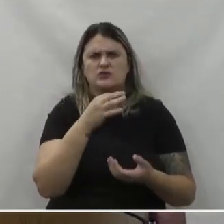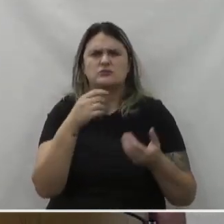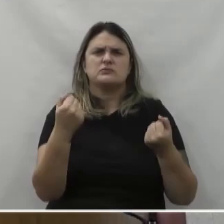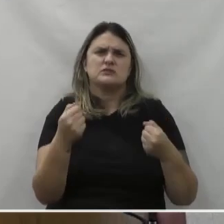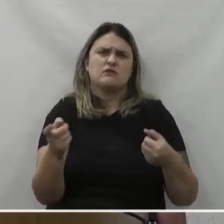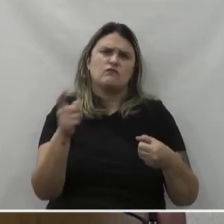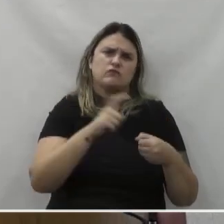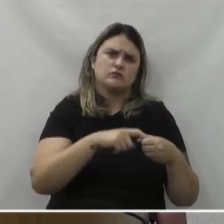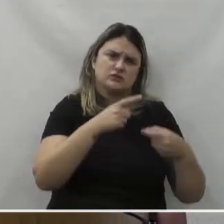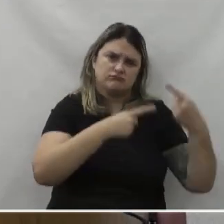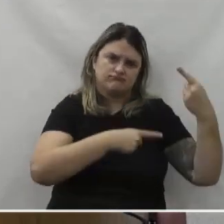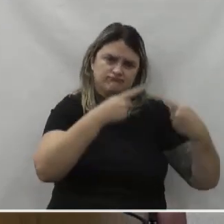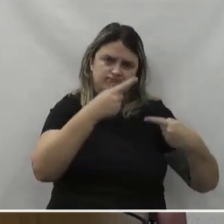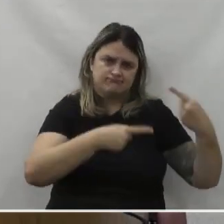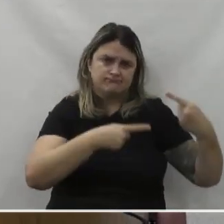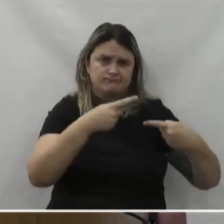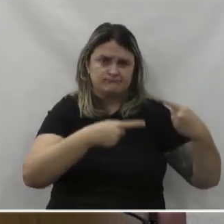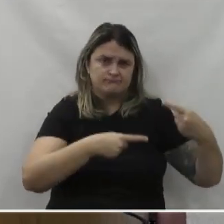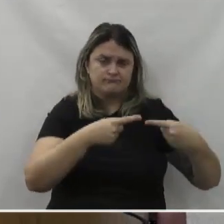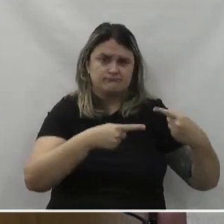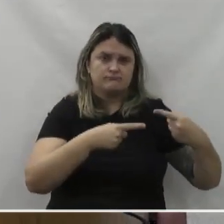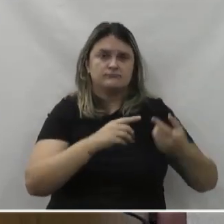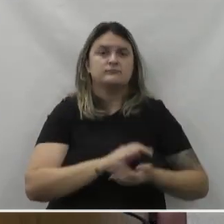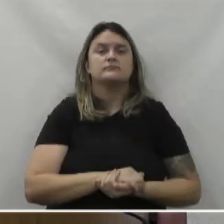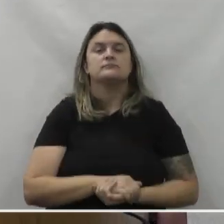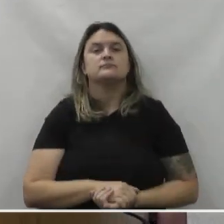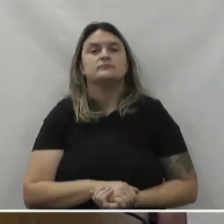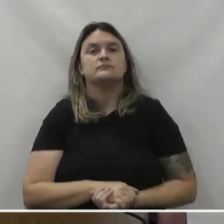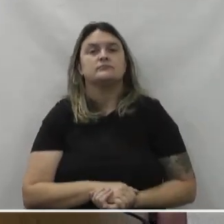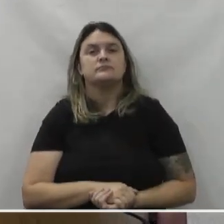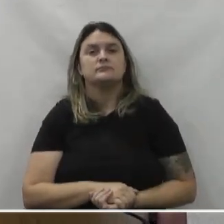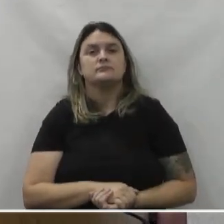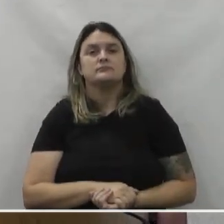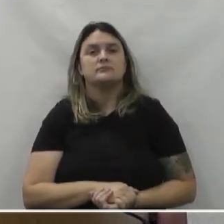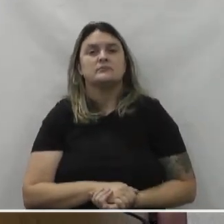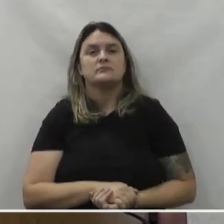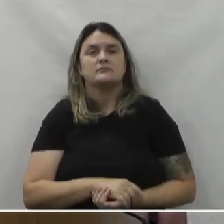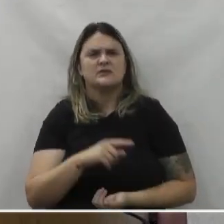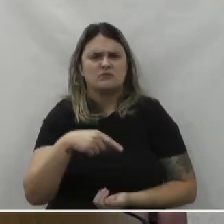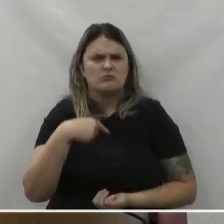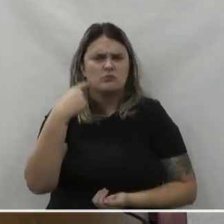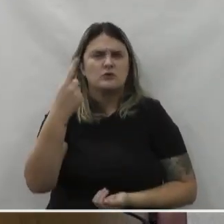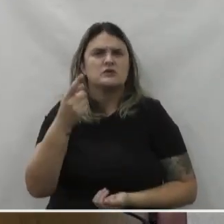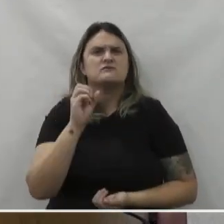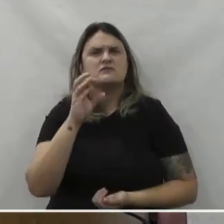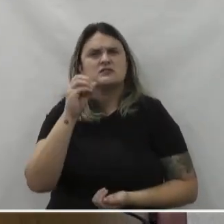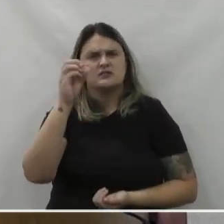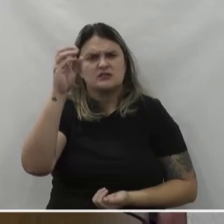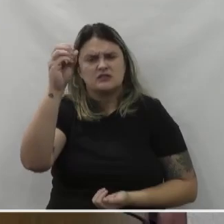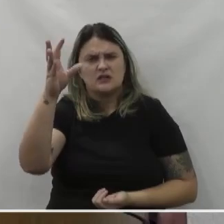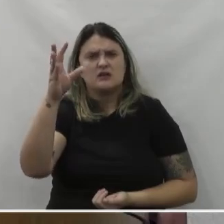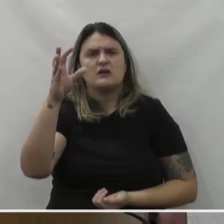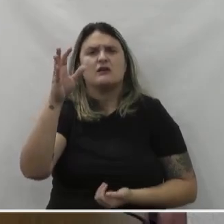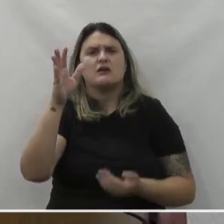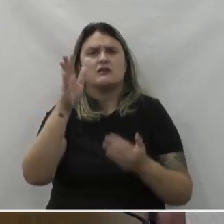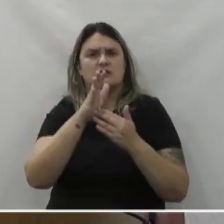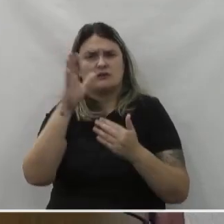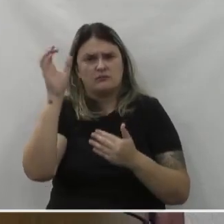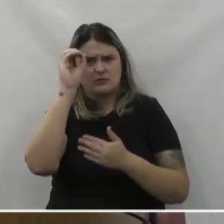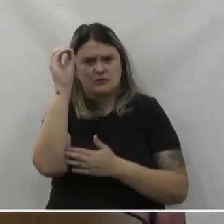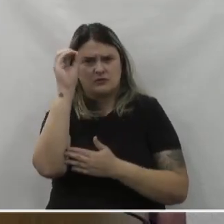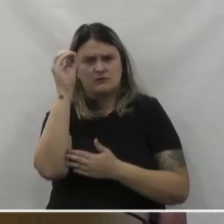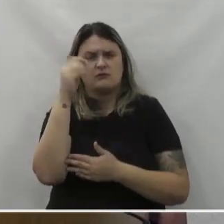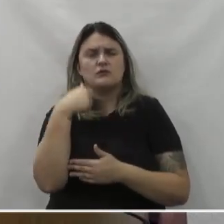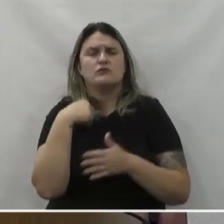a discutir. E na volta, né, dessa viagem que a gente fez até lá em Porto Alegre,